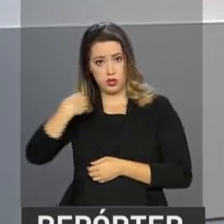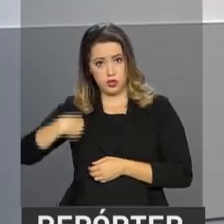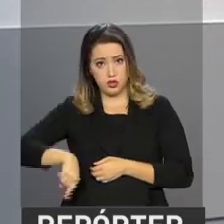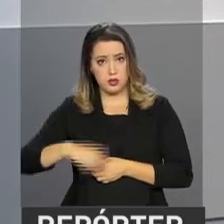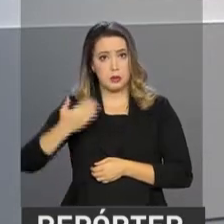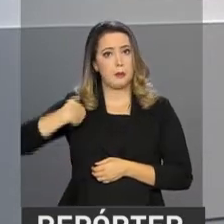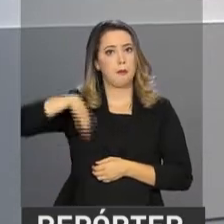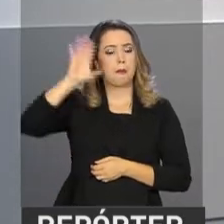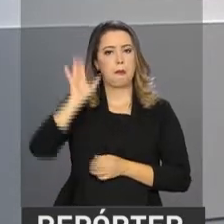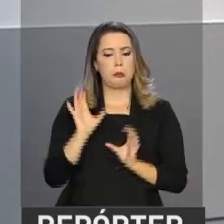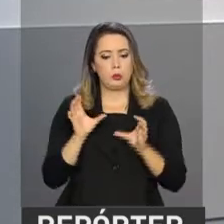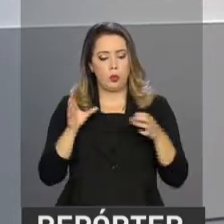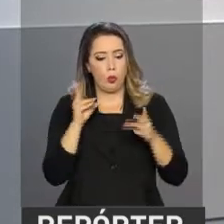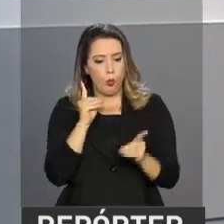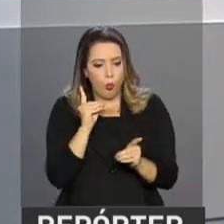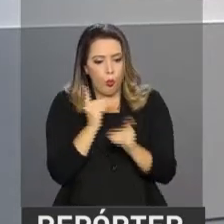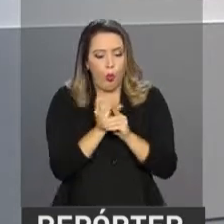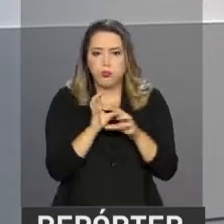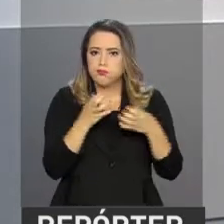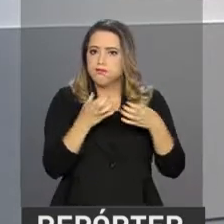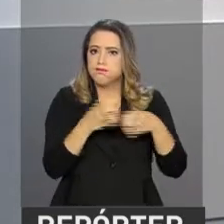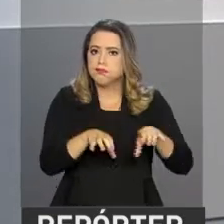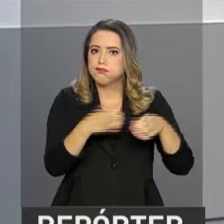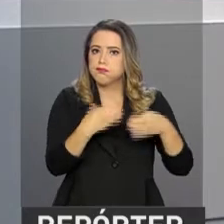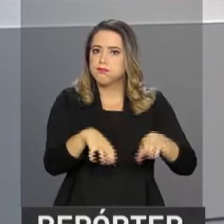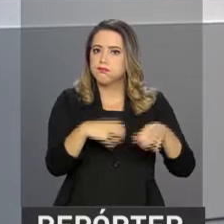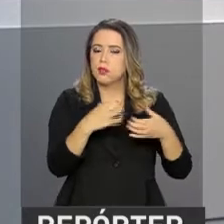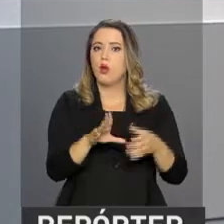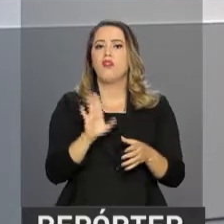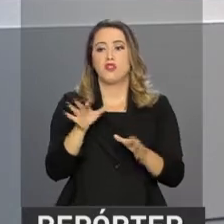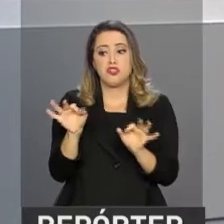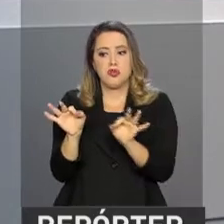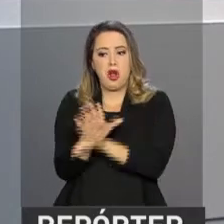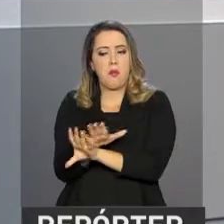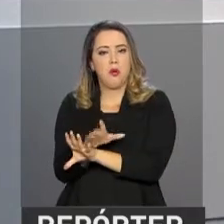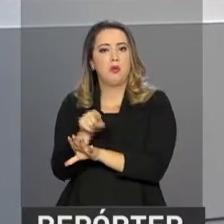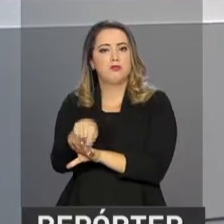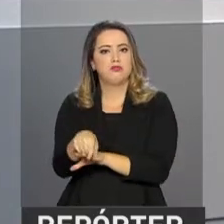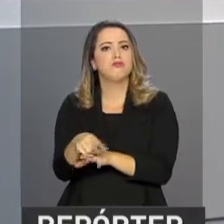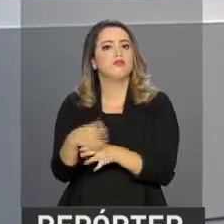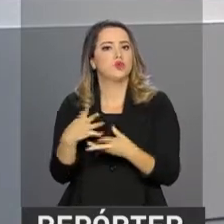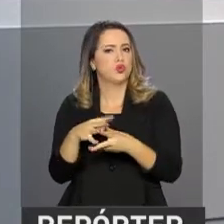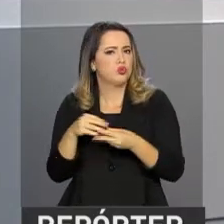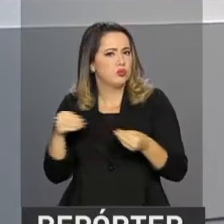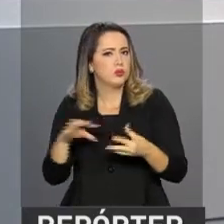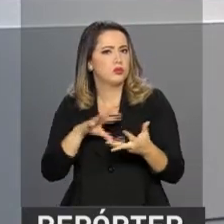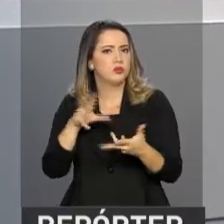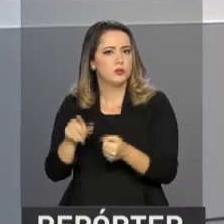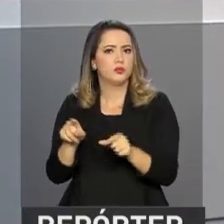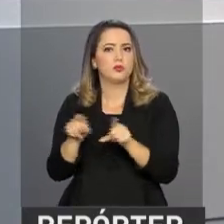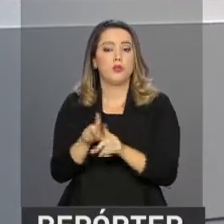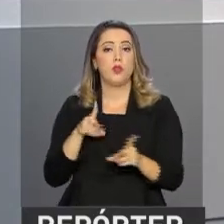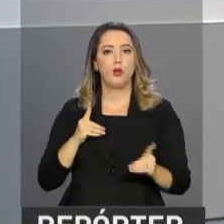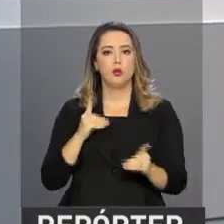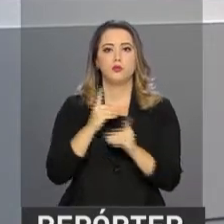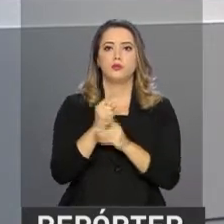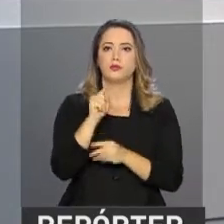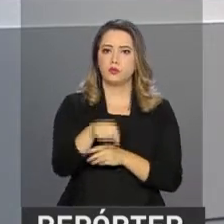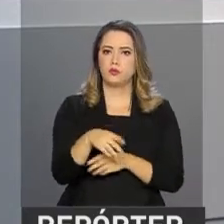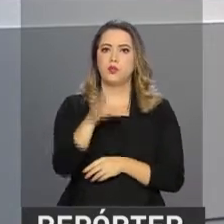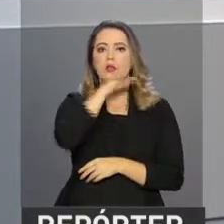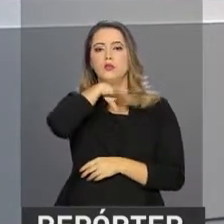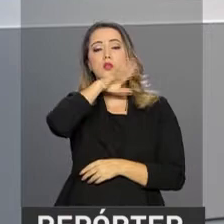ovos de vertebrados extintos conhecidos até então entre as contribuições dessa descoberta está a de que esses animais